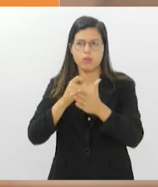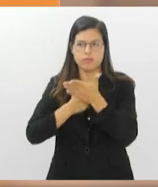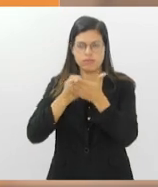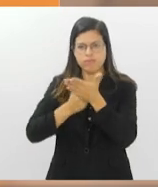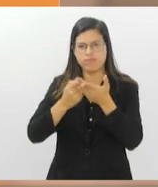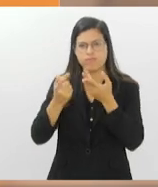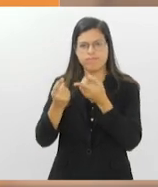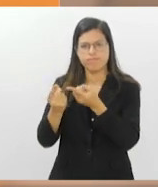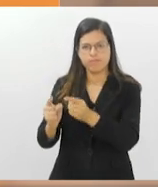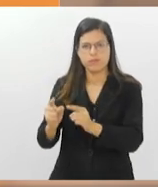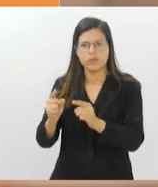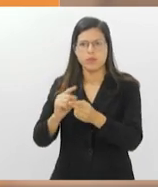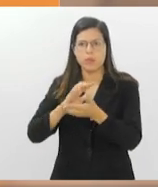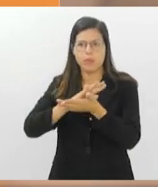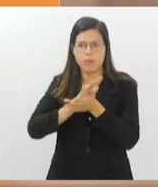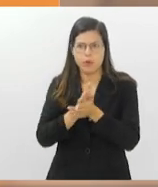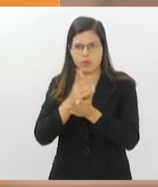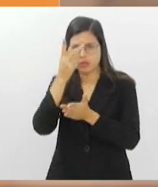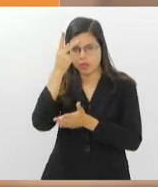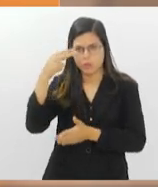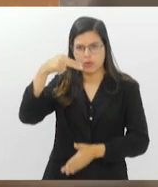as pessoas com nanismo.